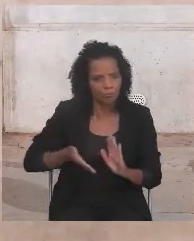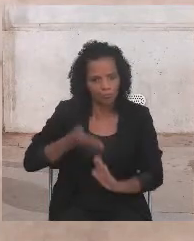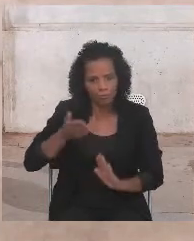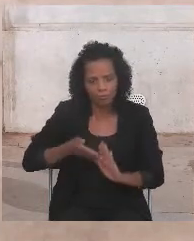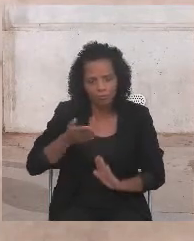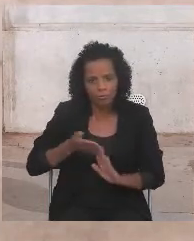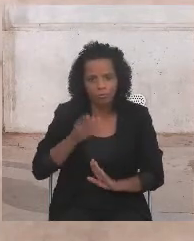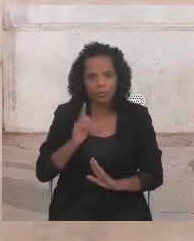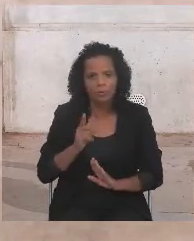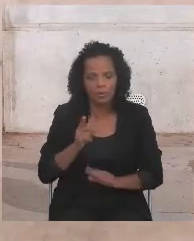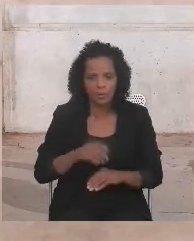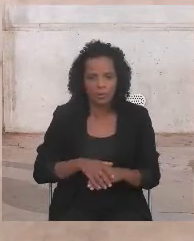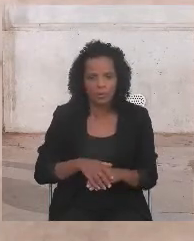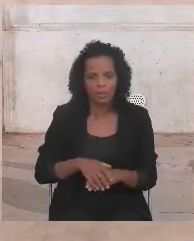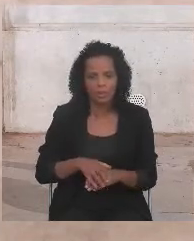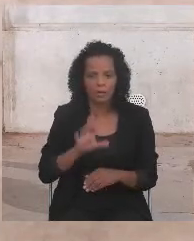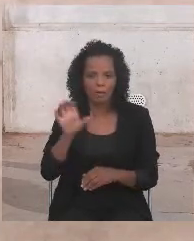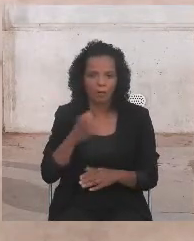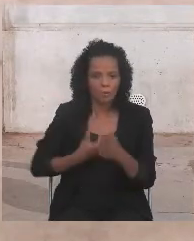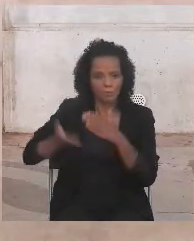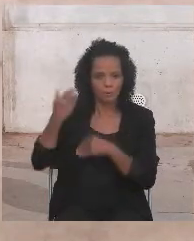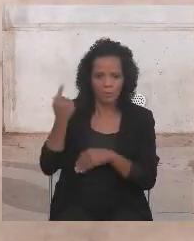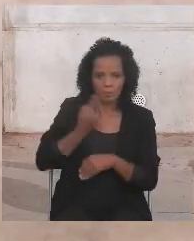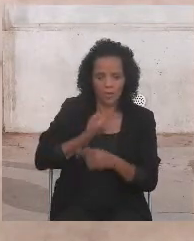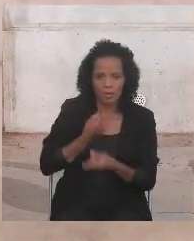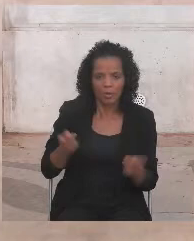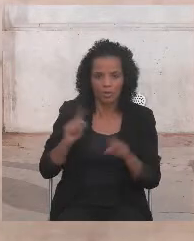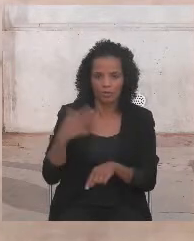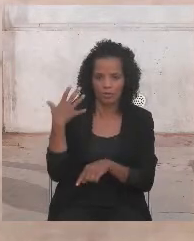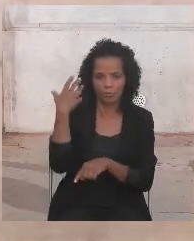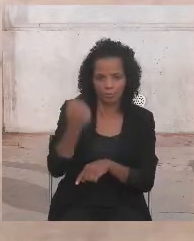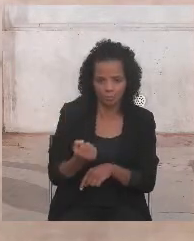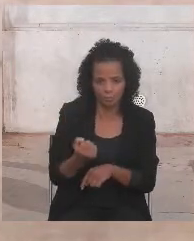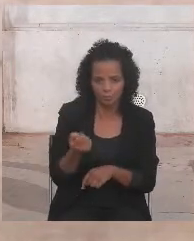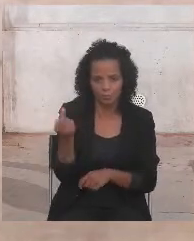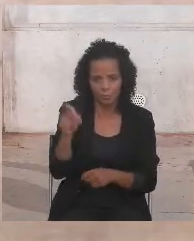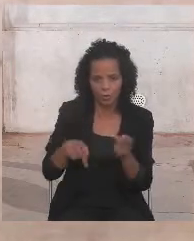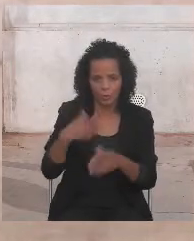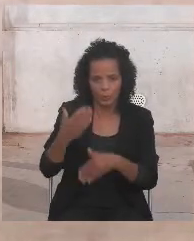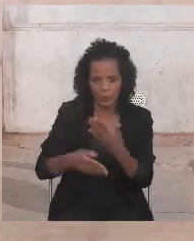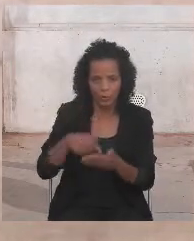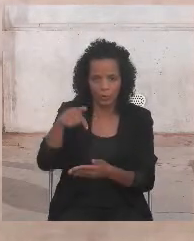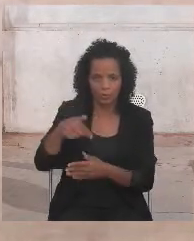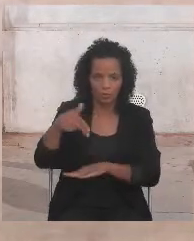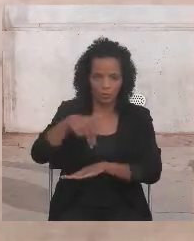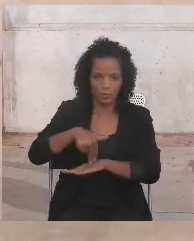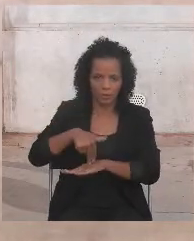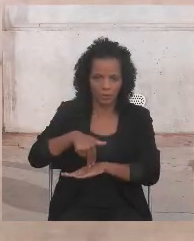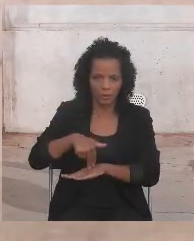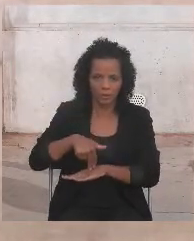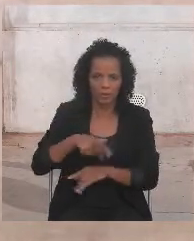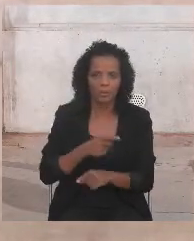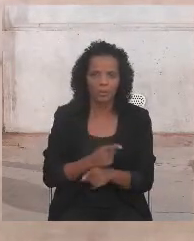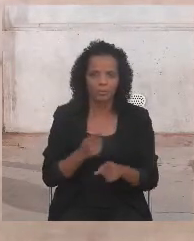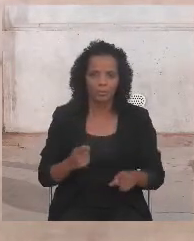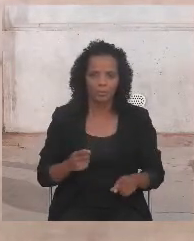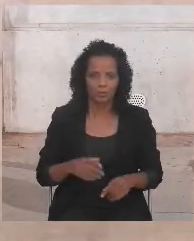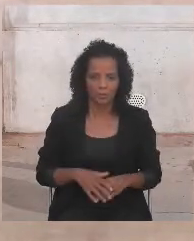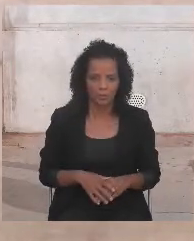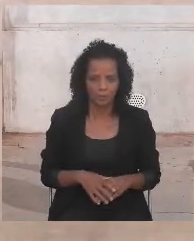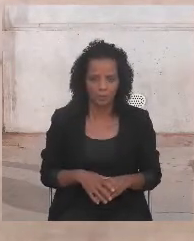recuperar os nossos rituais. E é isso mesmo que hoje nos reúne aqui, um ritual